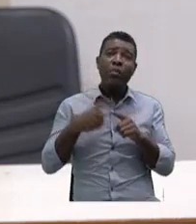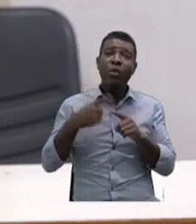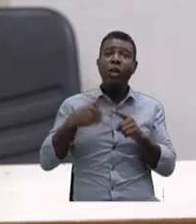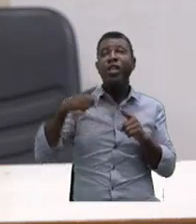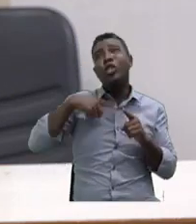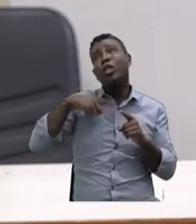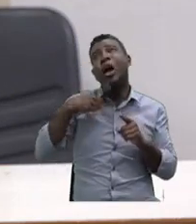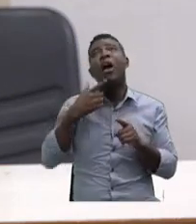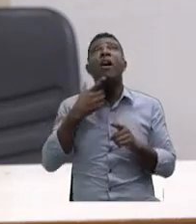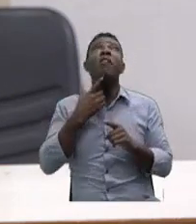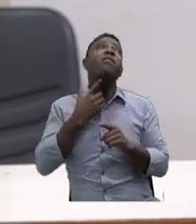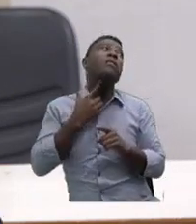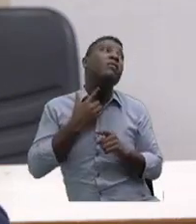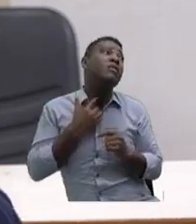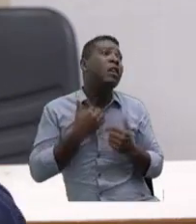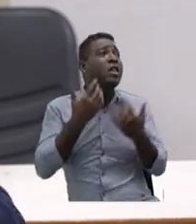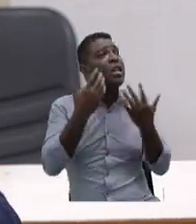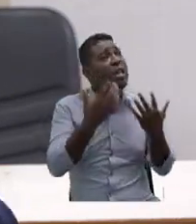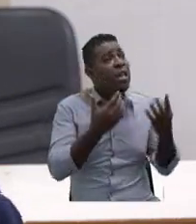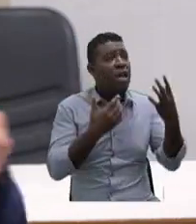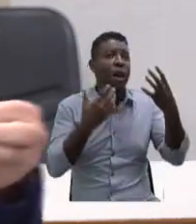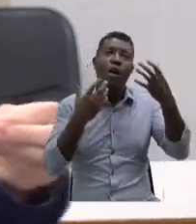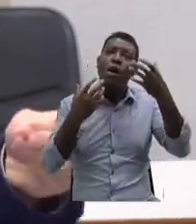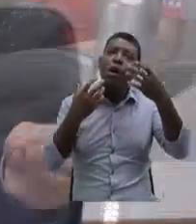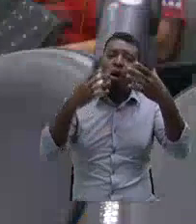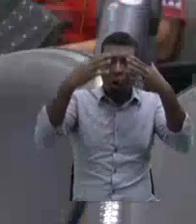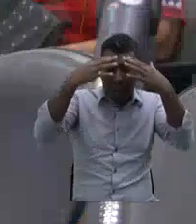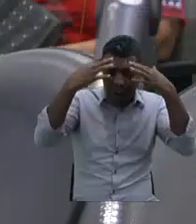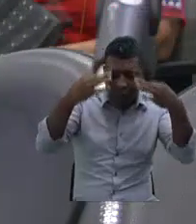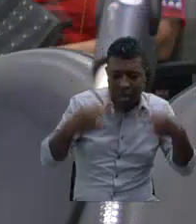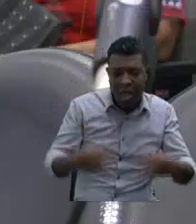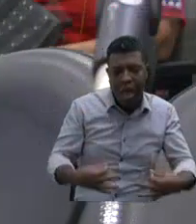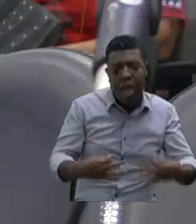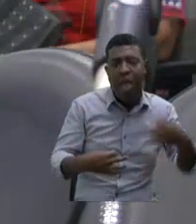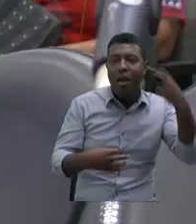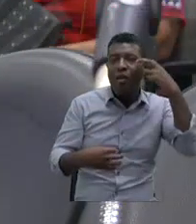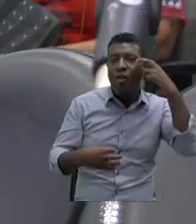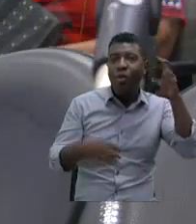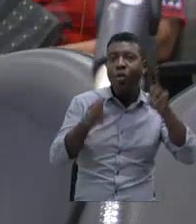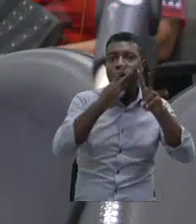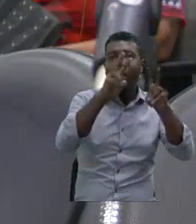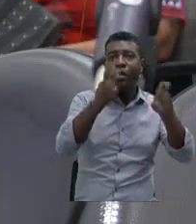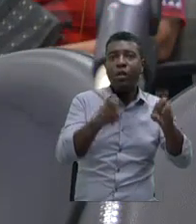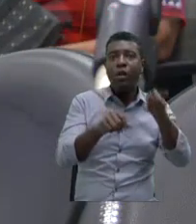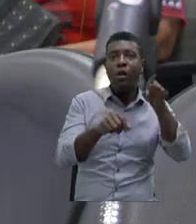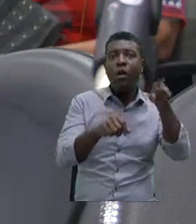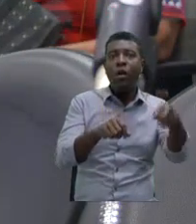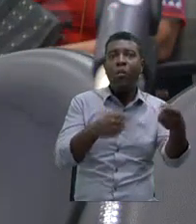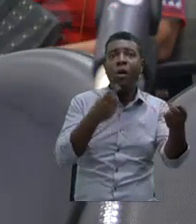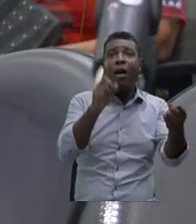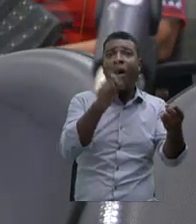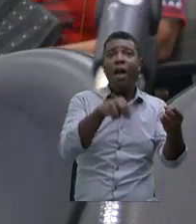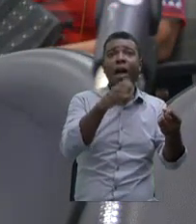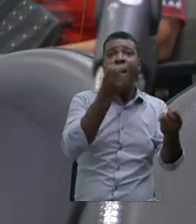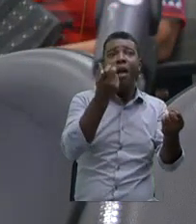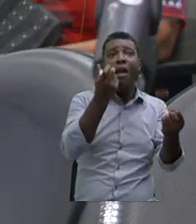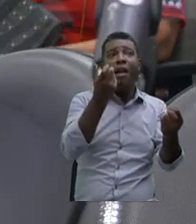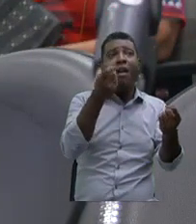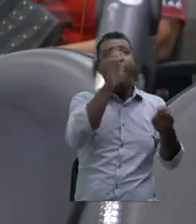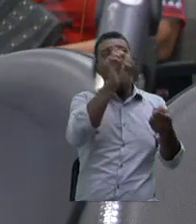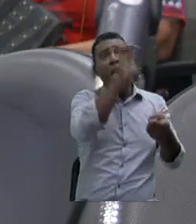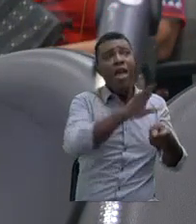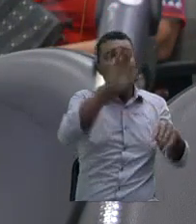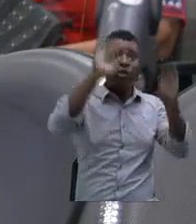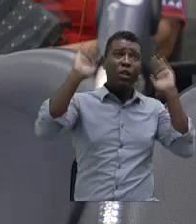de compreender a cultura a partir de um lugar erudito, eurocentrista e branco.